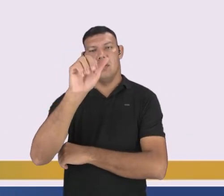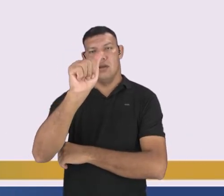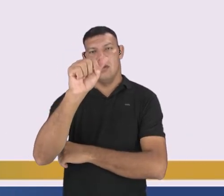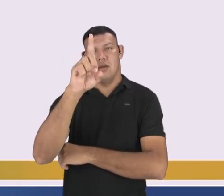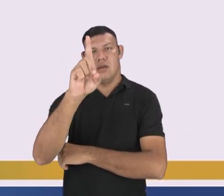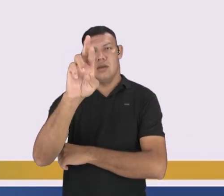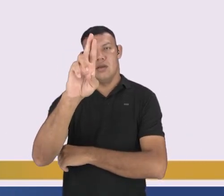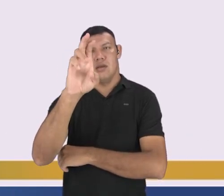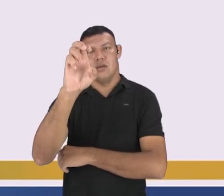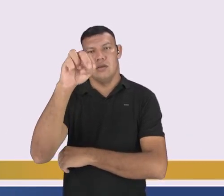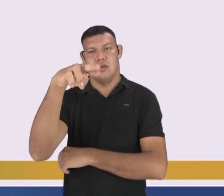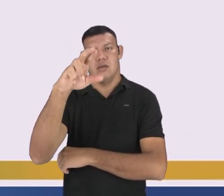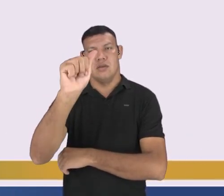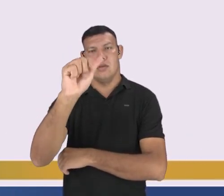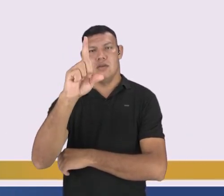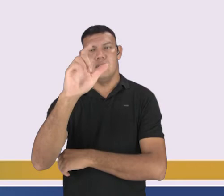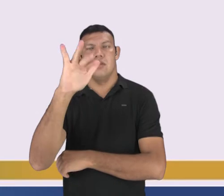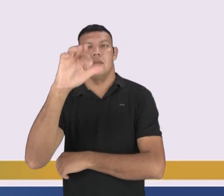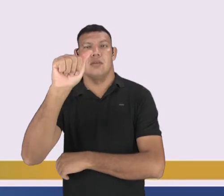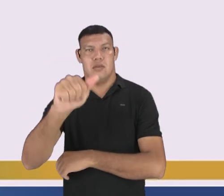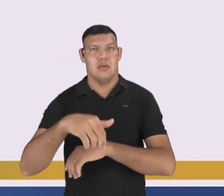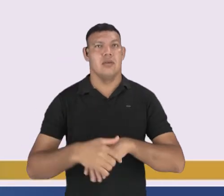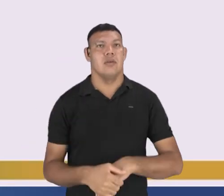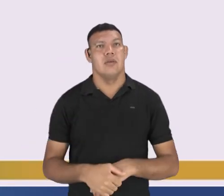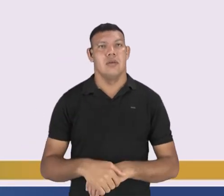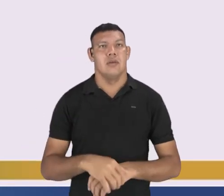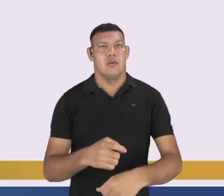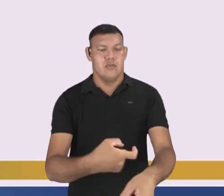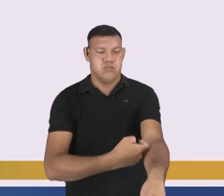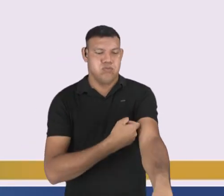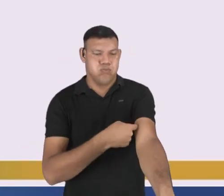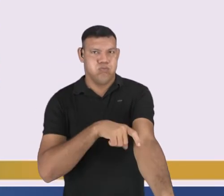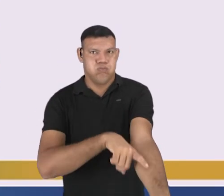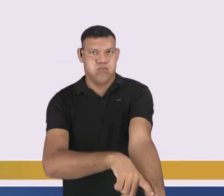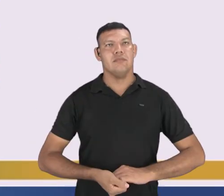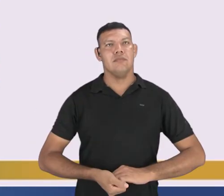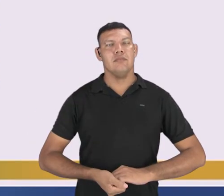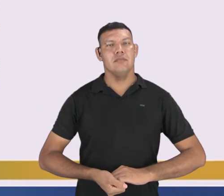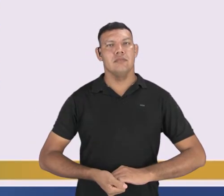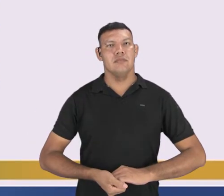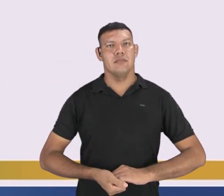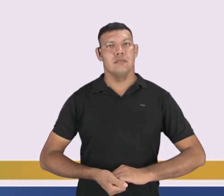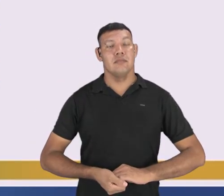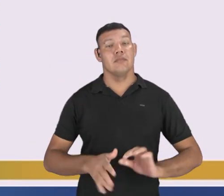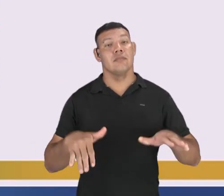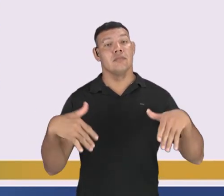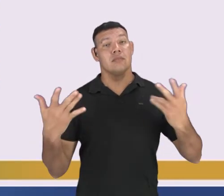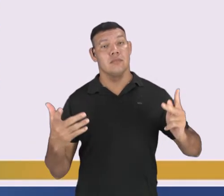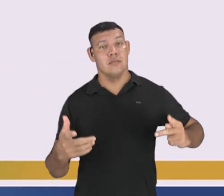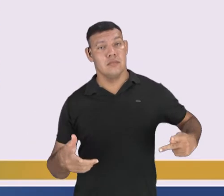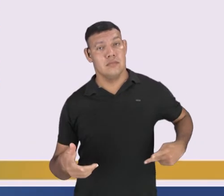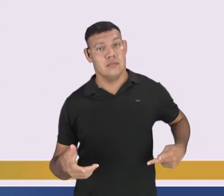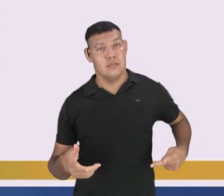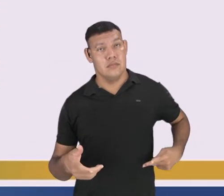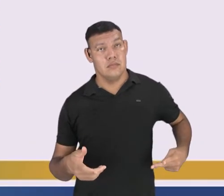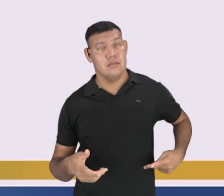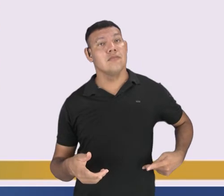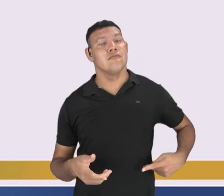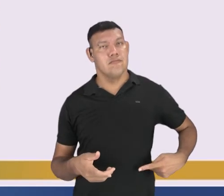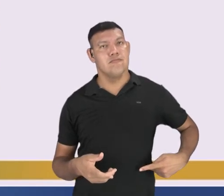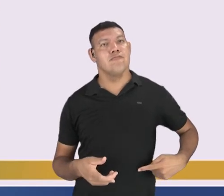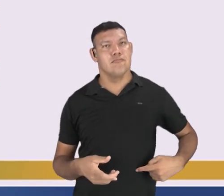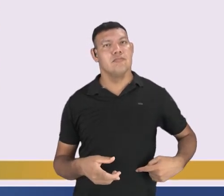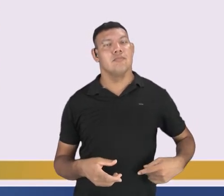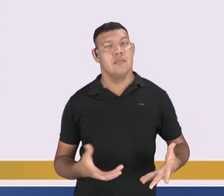da frequência respiratória e a contração dos vasos sanguíneos na pele. Bom, nós temos também o pâncreas, né, que ela é uma